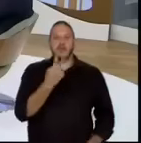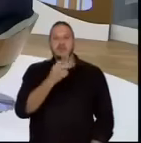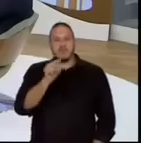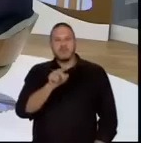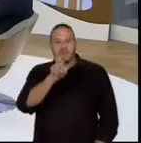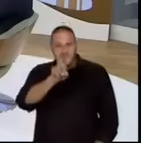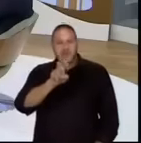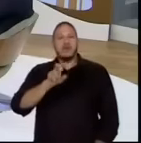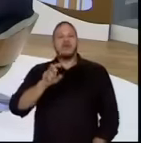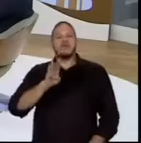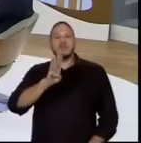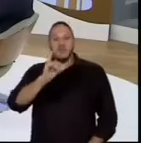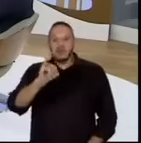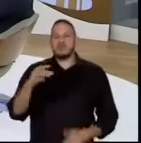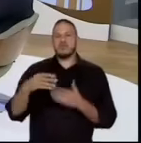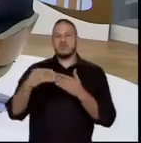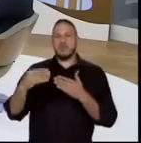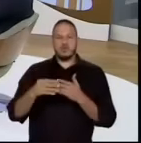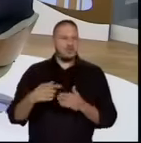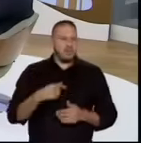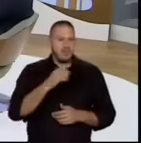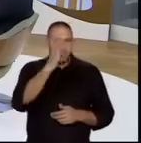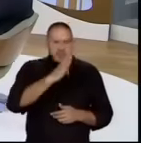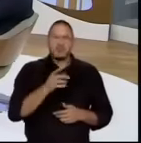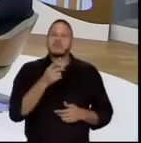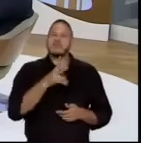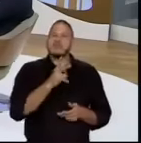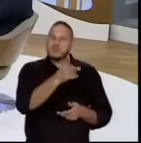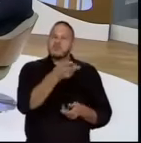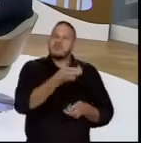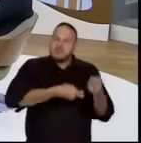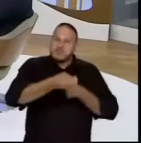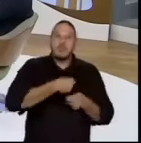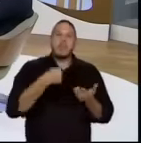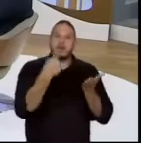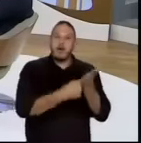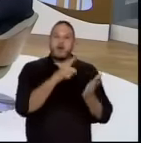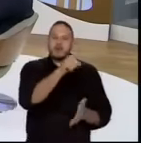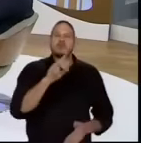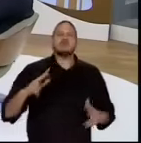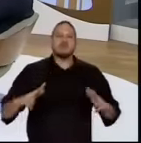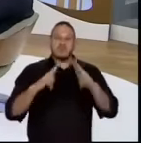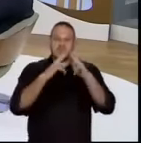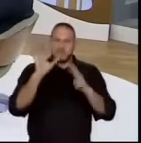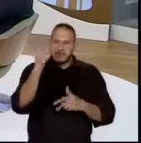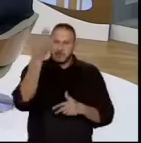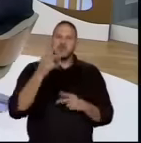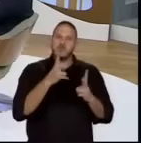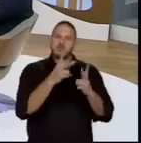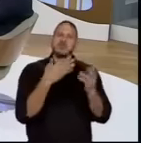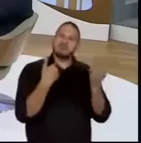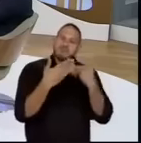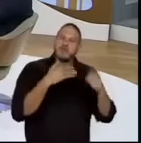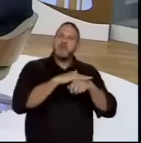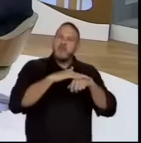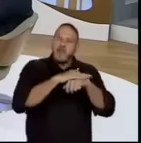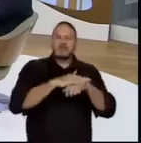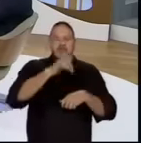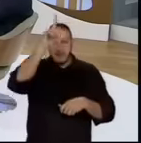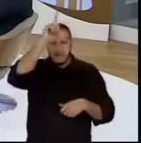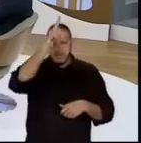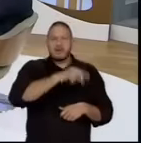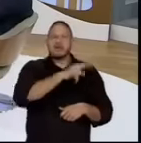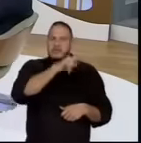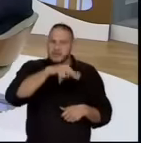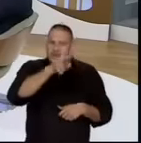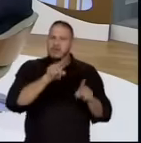precisa continuar negociando regulamentação do Acordo de Paris e precisa continuar a conversa com Noruega e Alemanha pelo Fundo